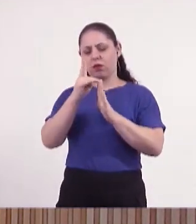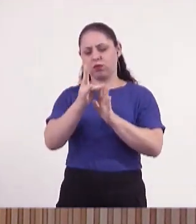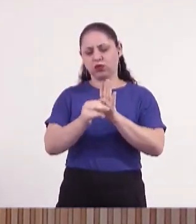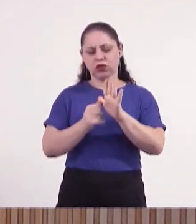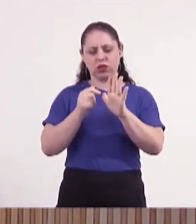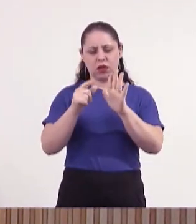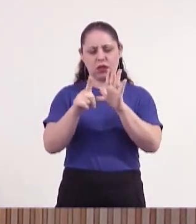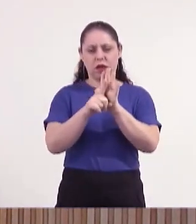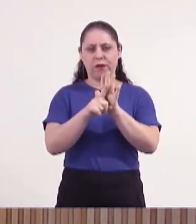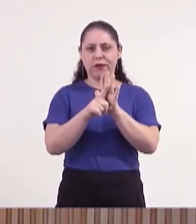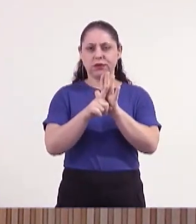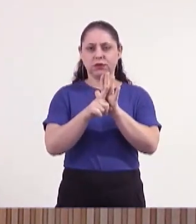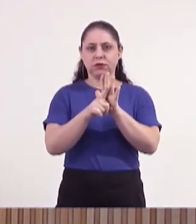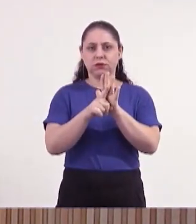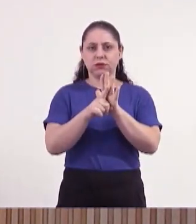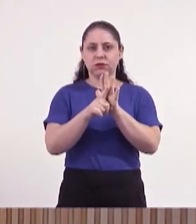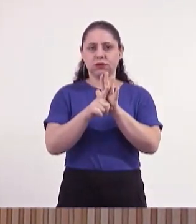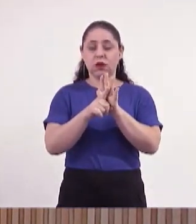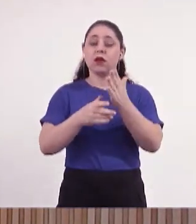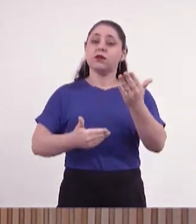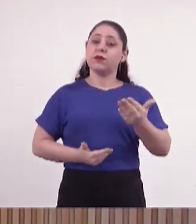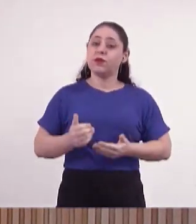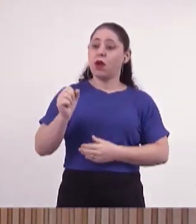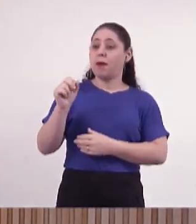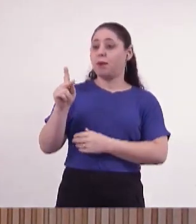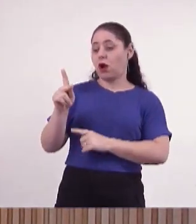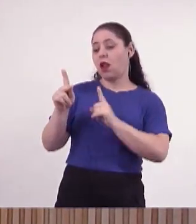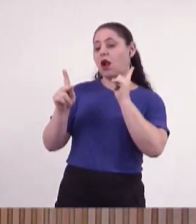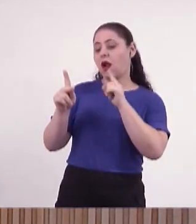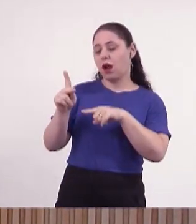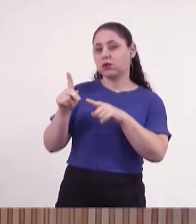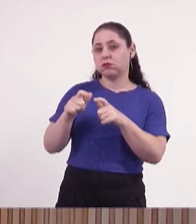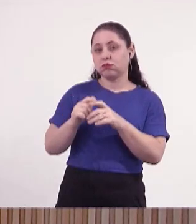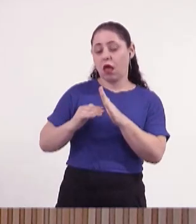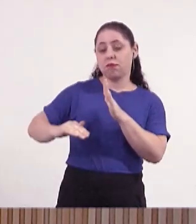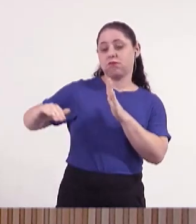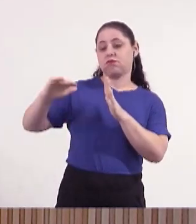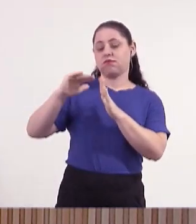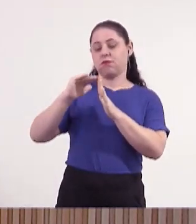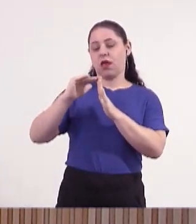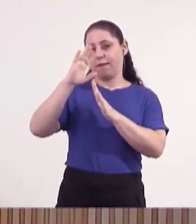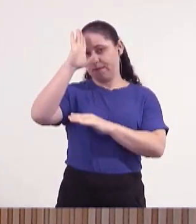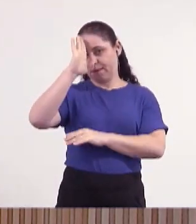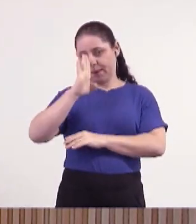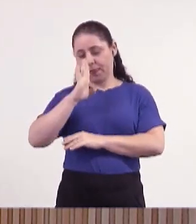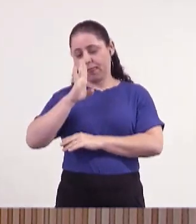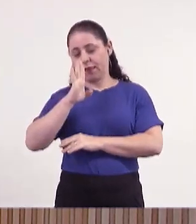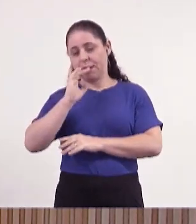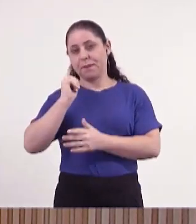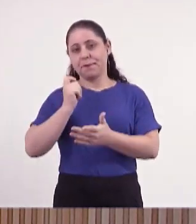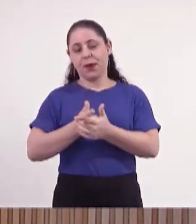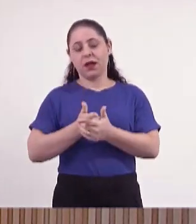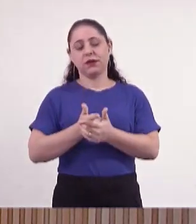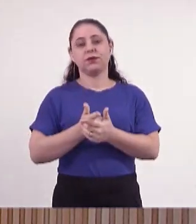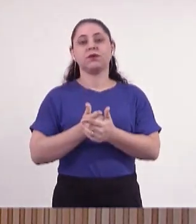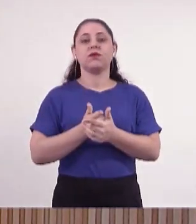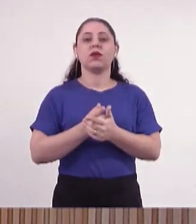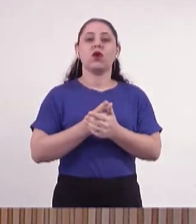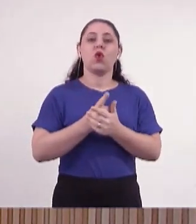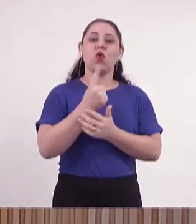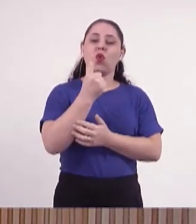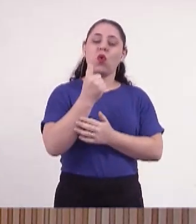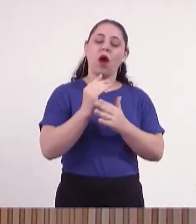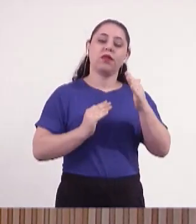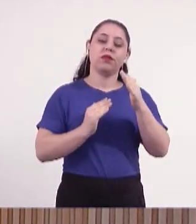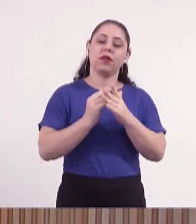projeto dos servidores aposentados, né, e que aumentou a faixa de isenção sobre a contribuição previdenciária de 1 para